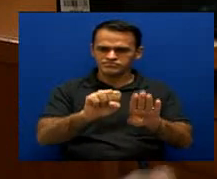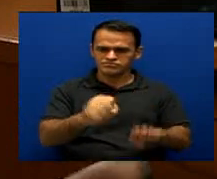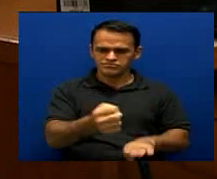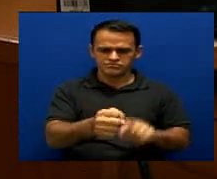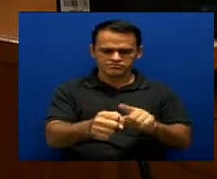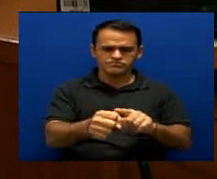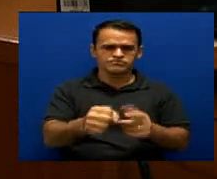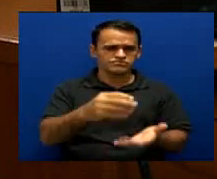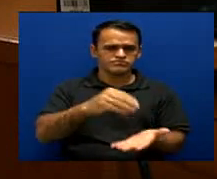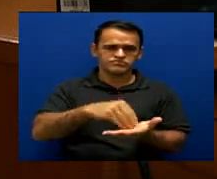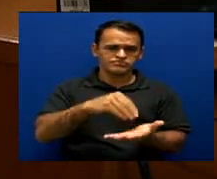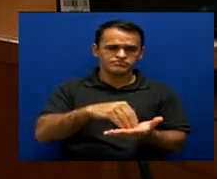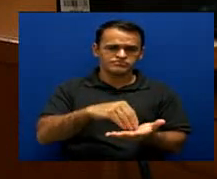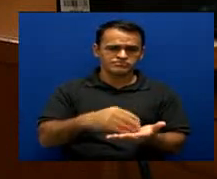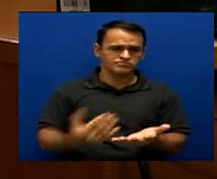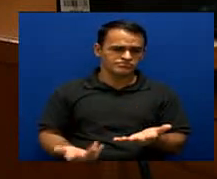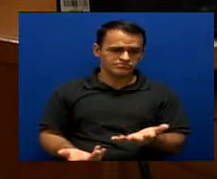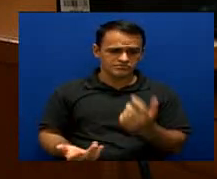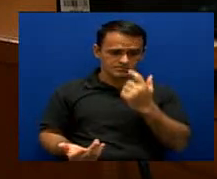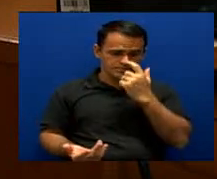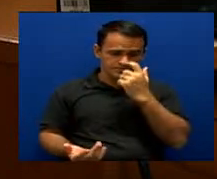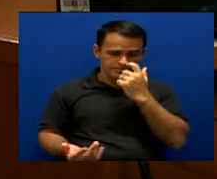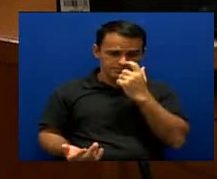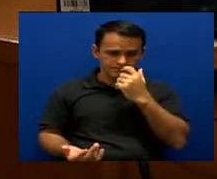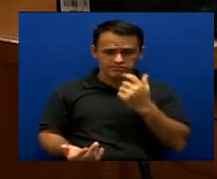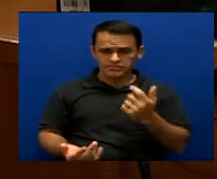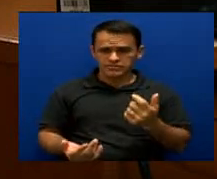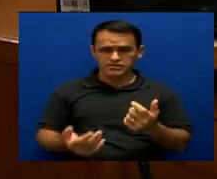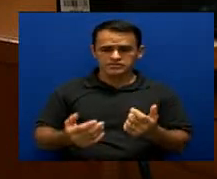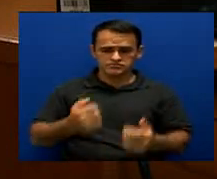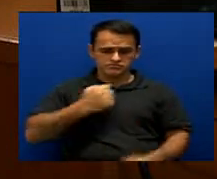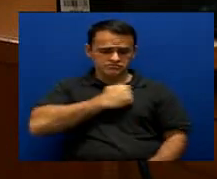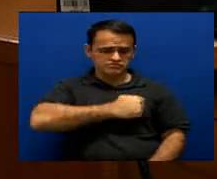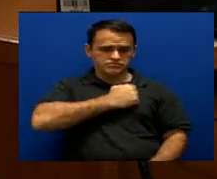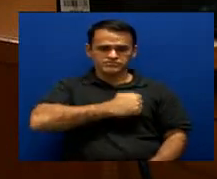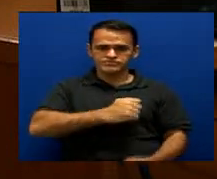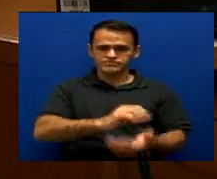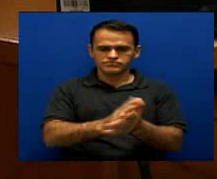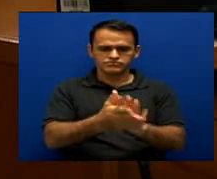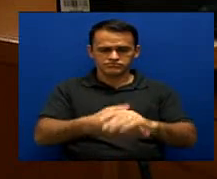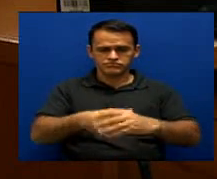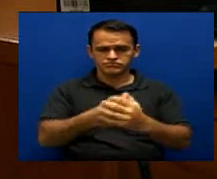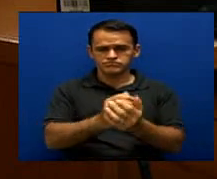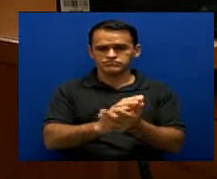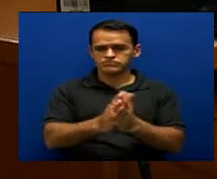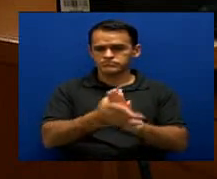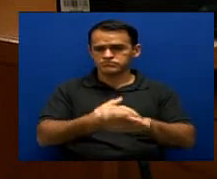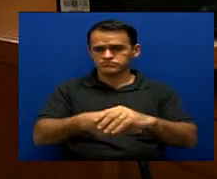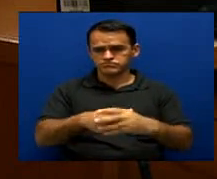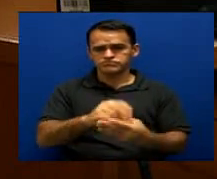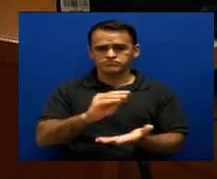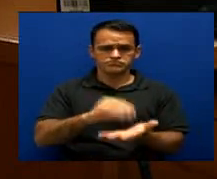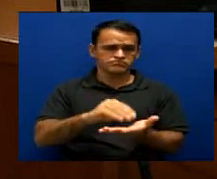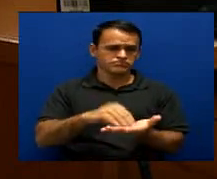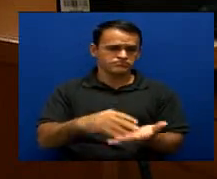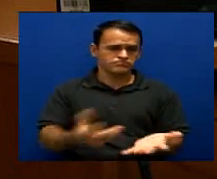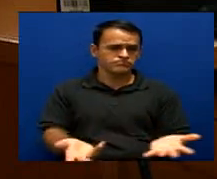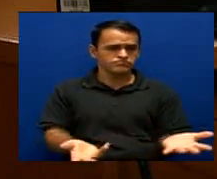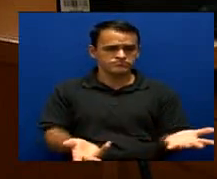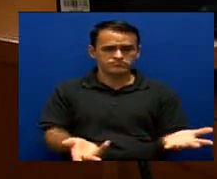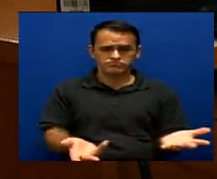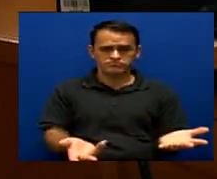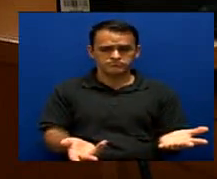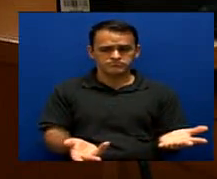gasolina da rede bonetti para lavar a mão disso numa unidade de saúde é isso